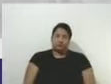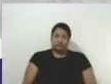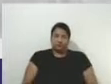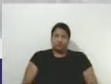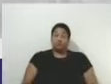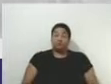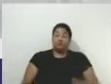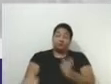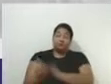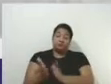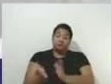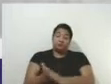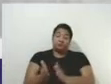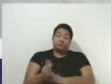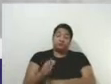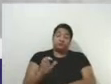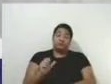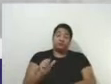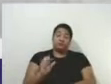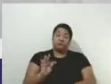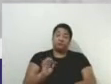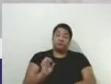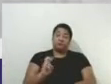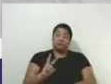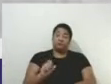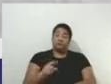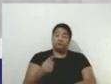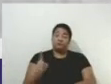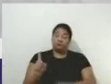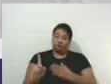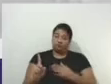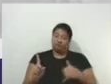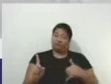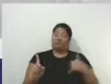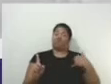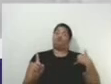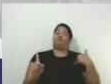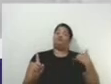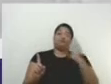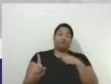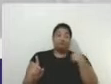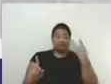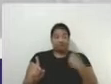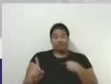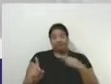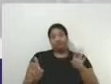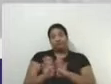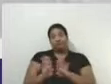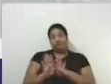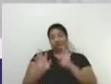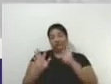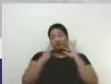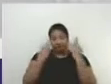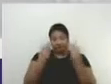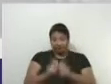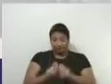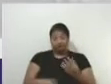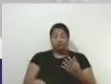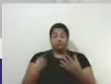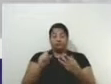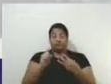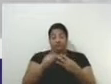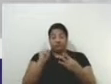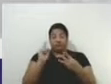orgulho para a gente, muito mais ainda para a sua família. E, para finalizar aqui, mais dois requerimentos.